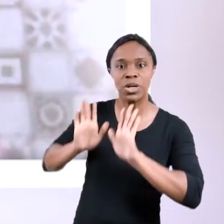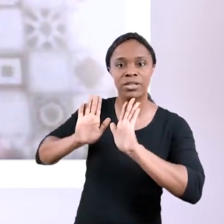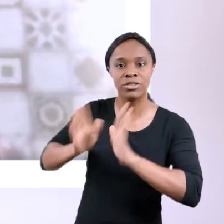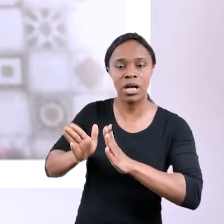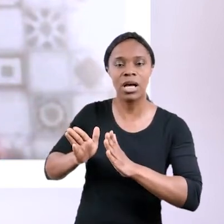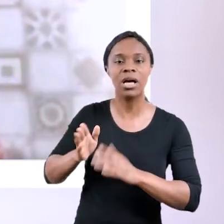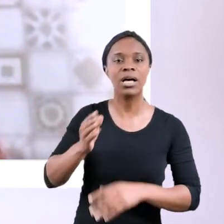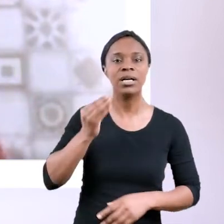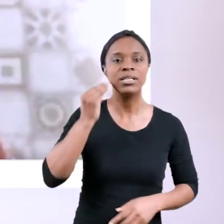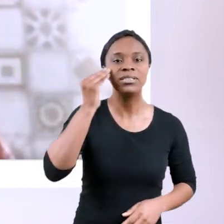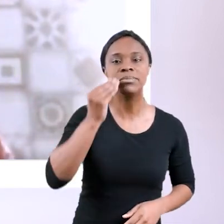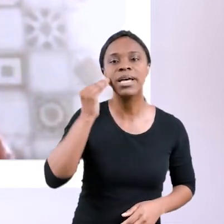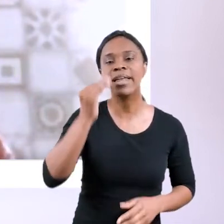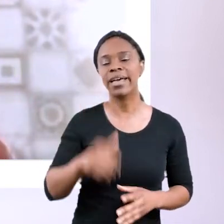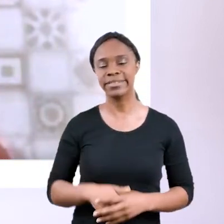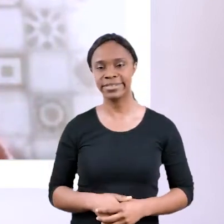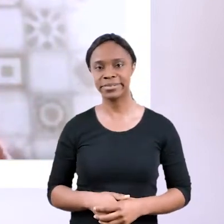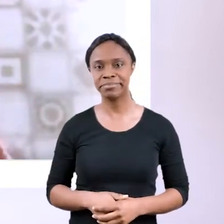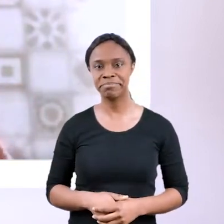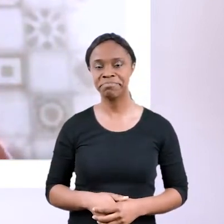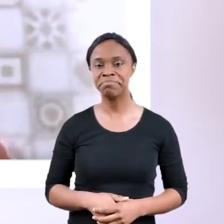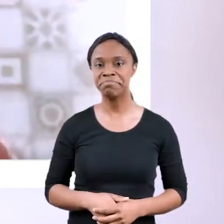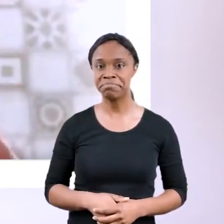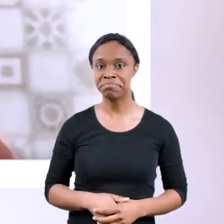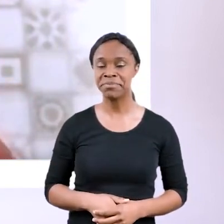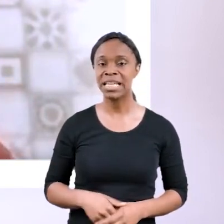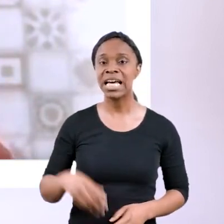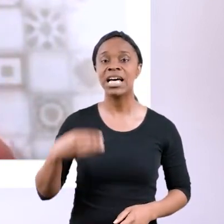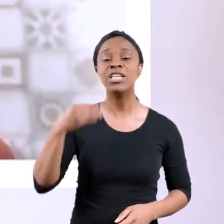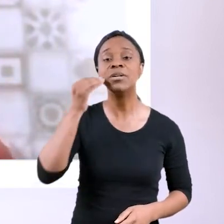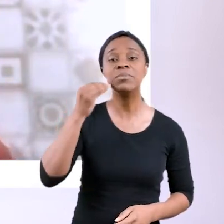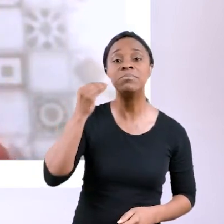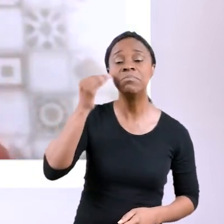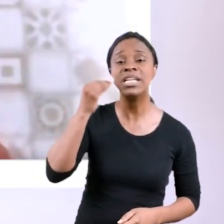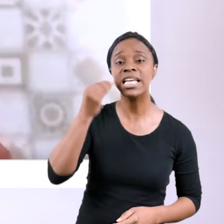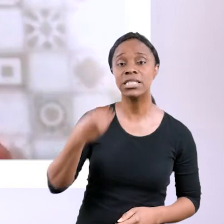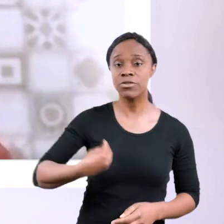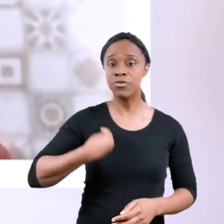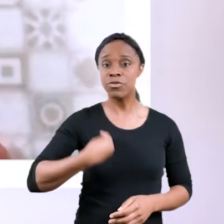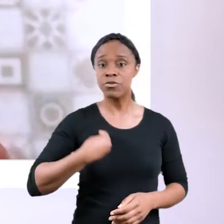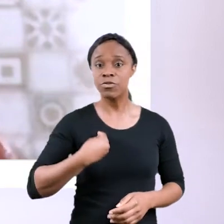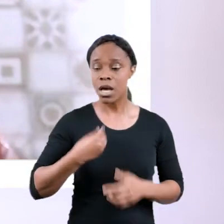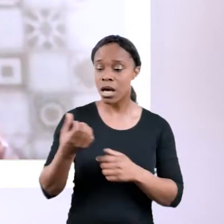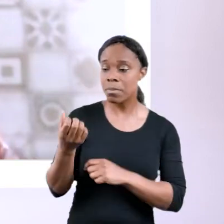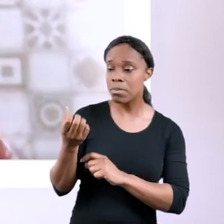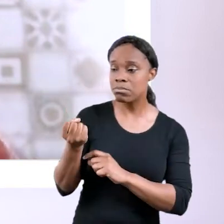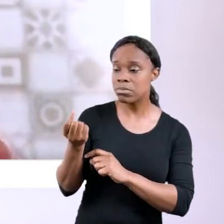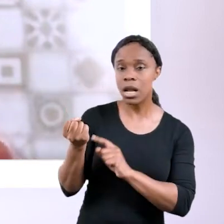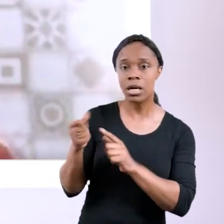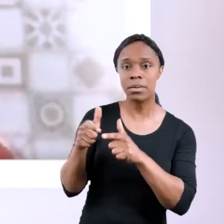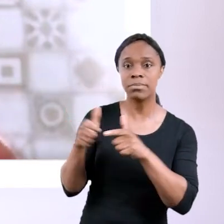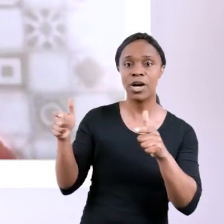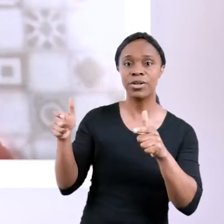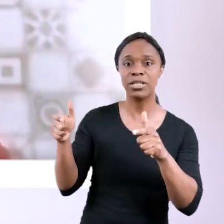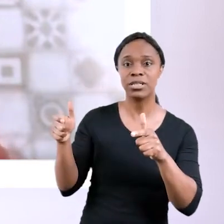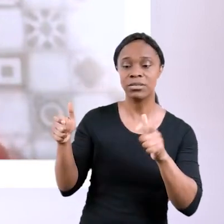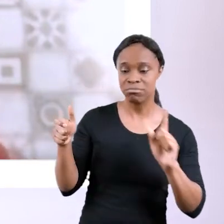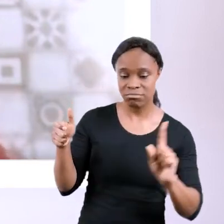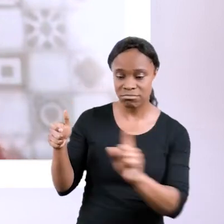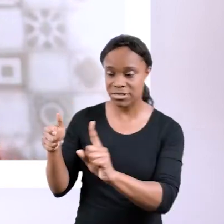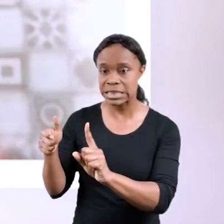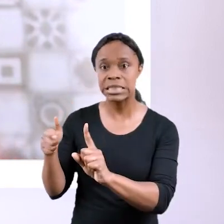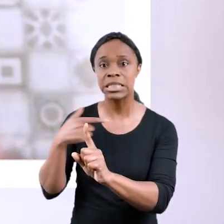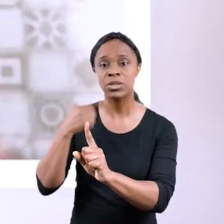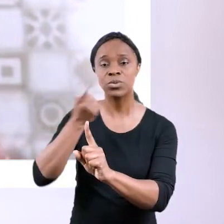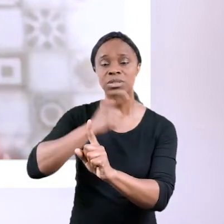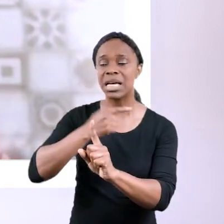experiência de viver como minoria num espaço de maioria branca, ele é muito pesado, porque